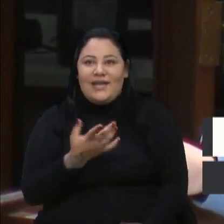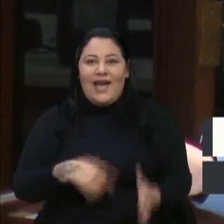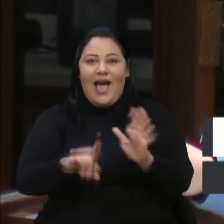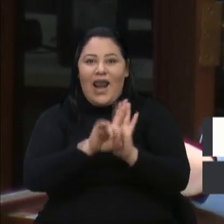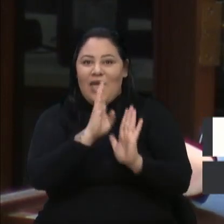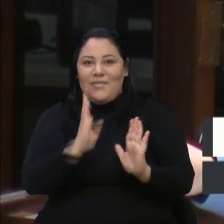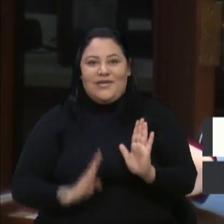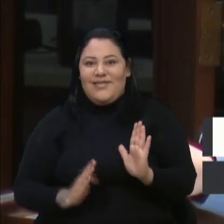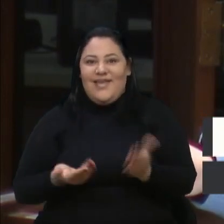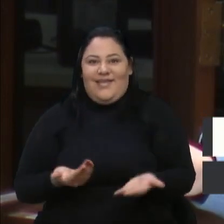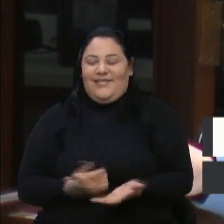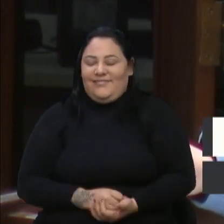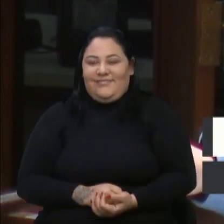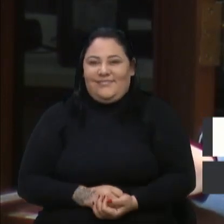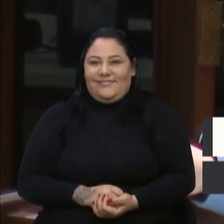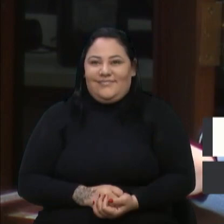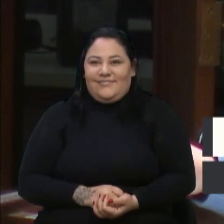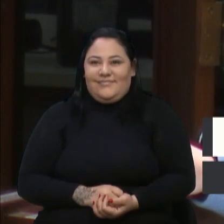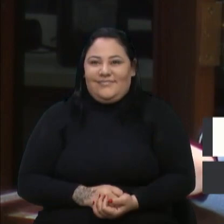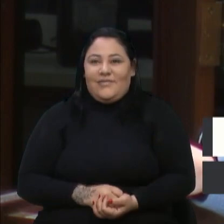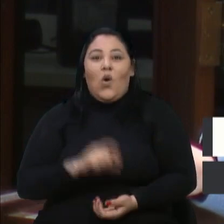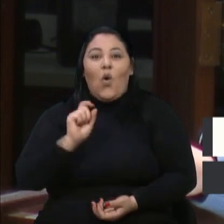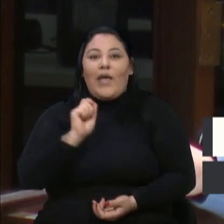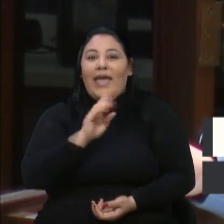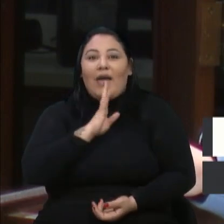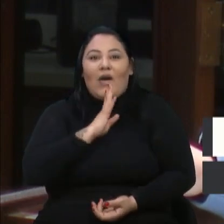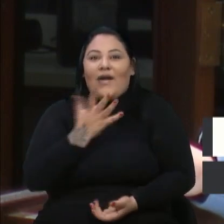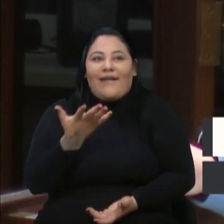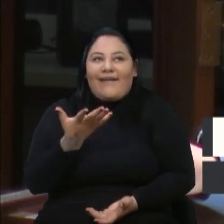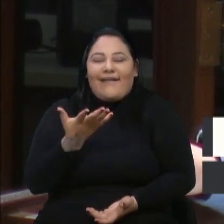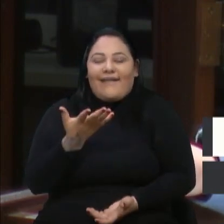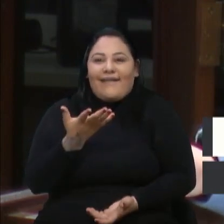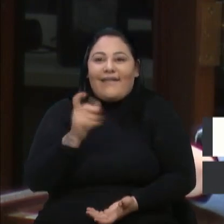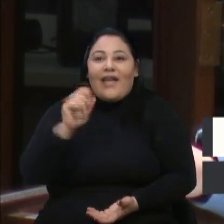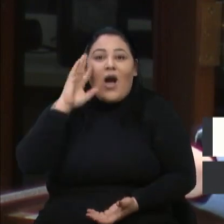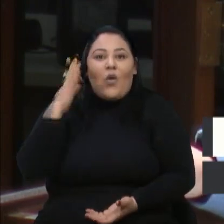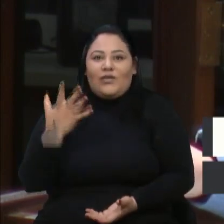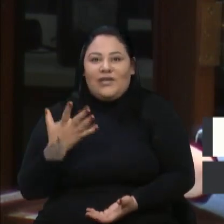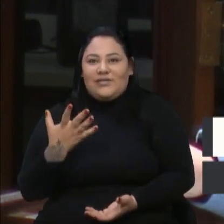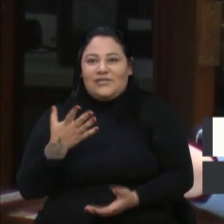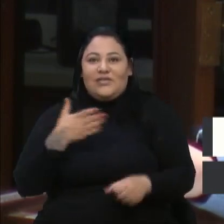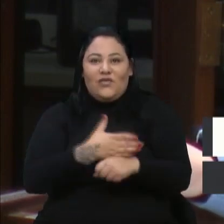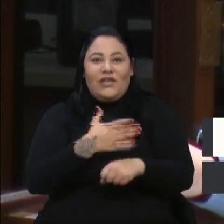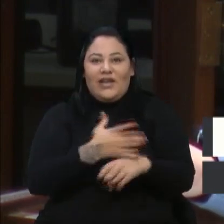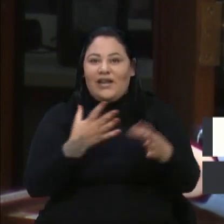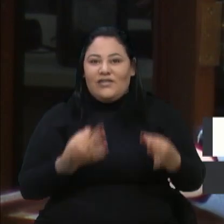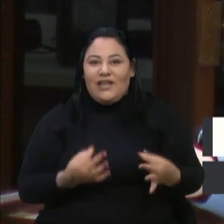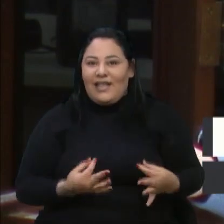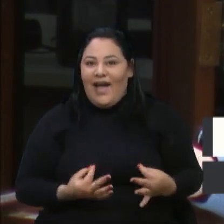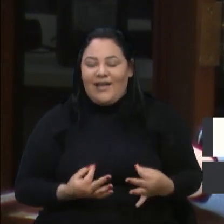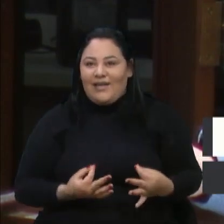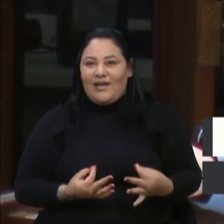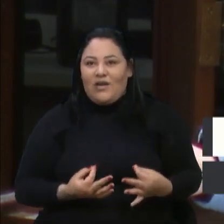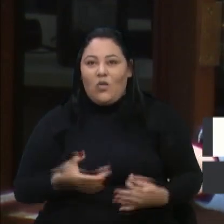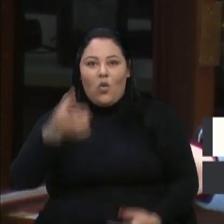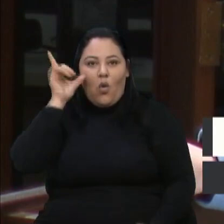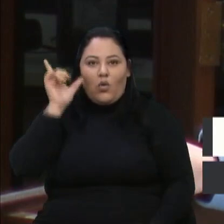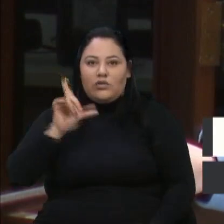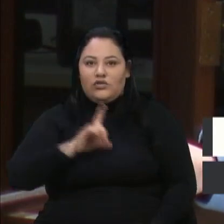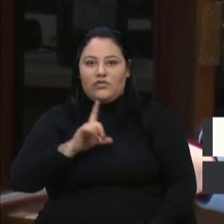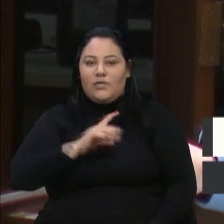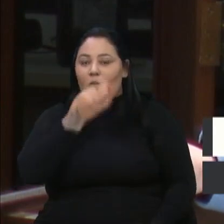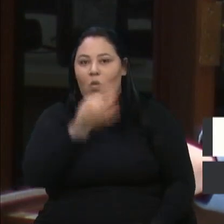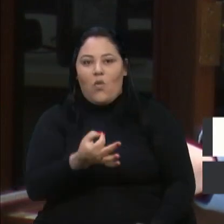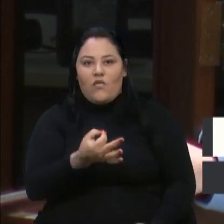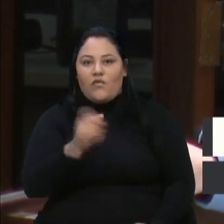Brasileiro. O que é que está acontecendo? Eu não vou nem entrar no detalhe. Ontem nós tivemos uma situação